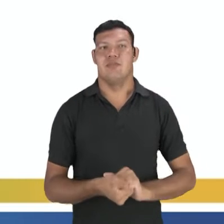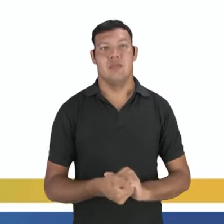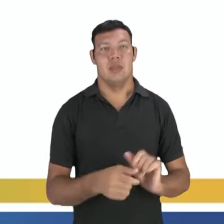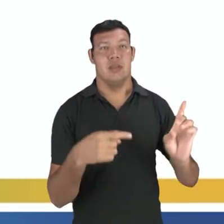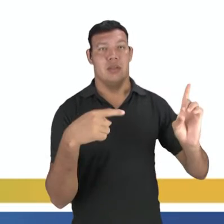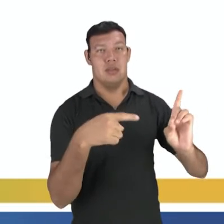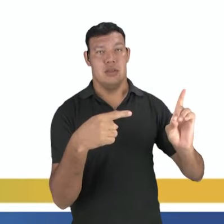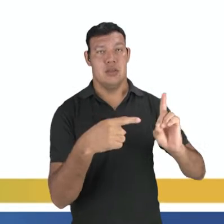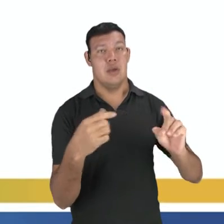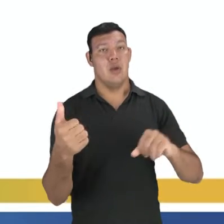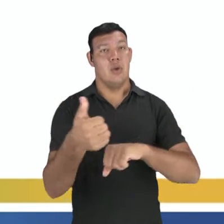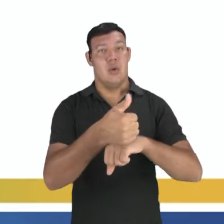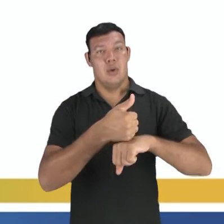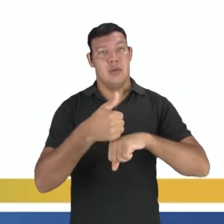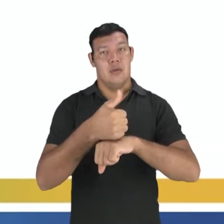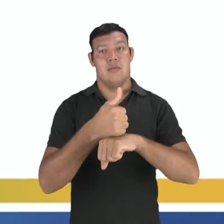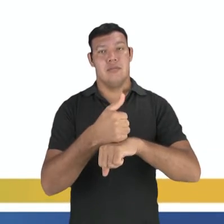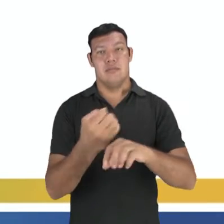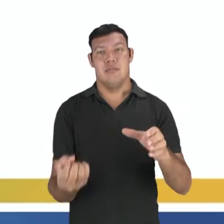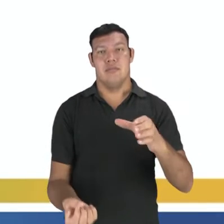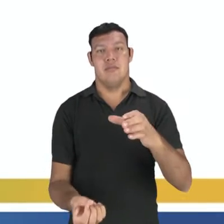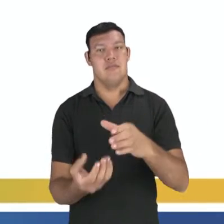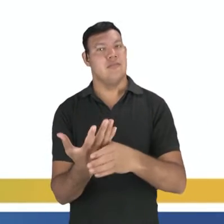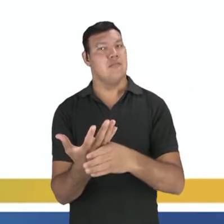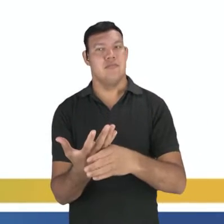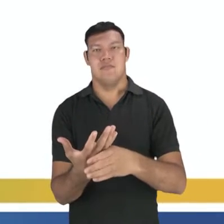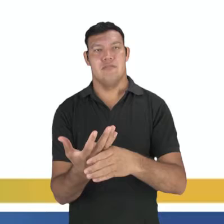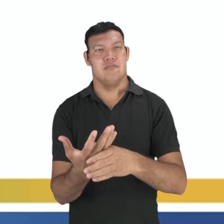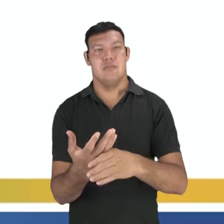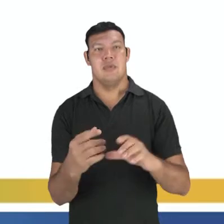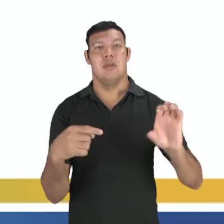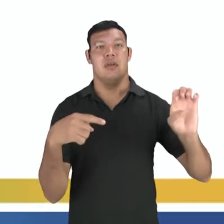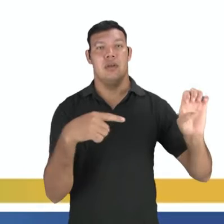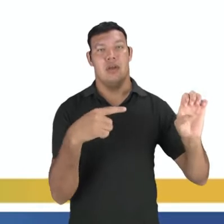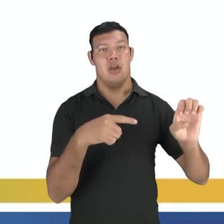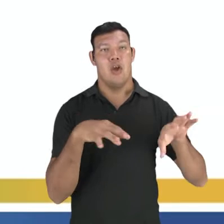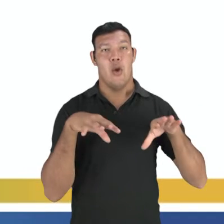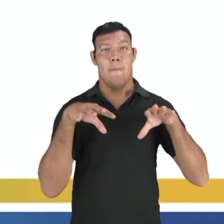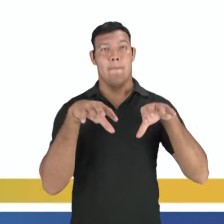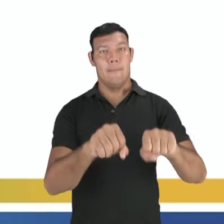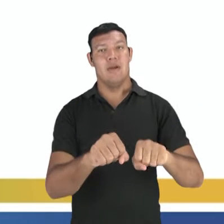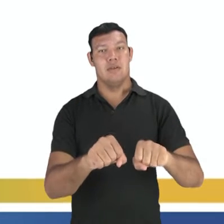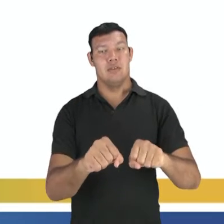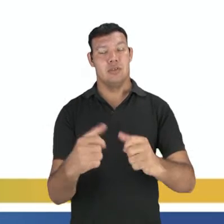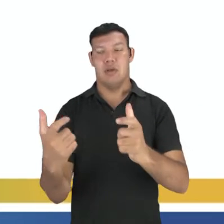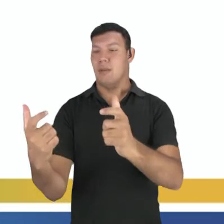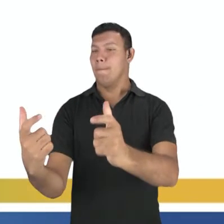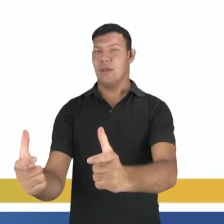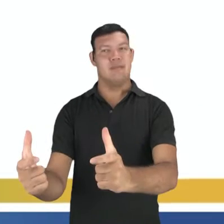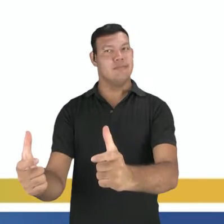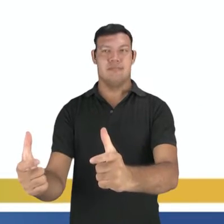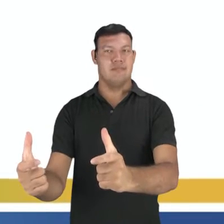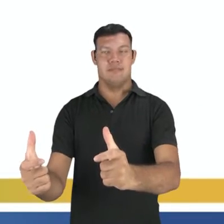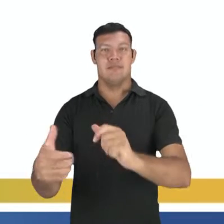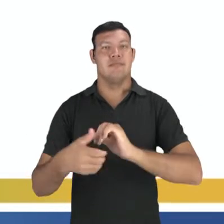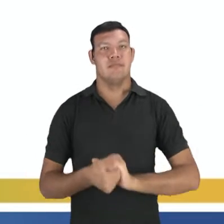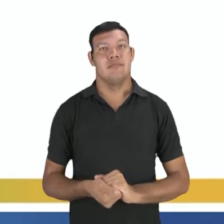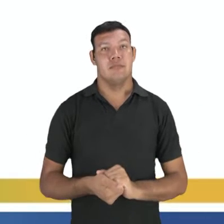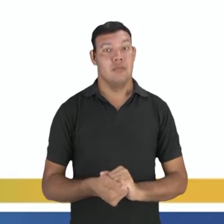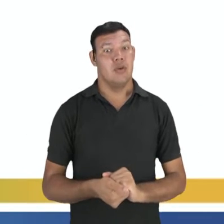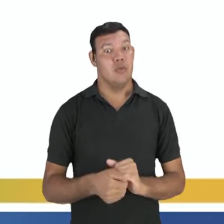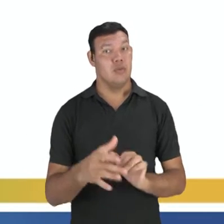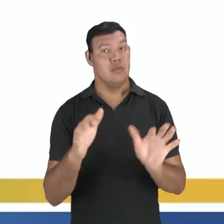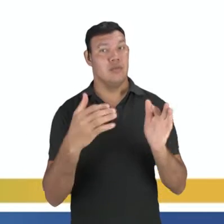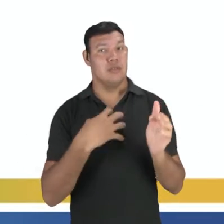de posse e não de localização. O que vocês acham? Pelo sentido dentro da frase. Não existem meninos